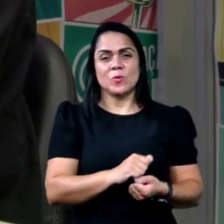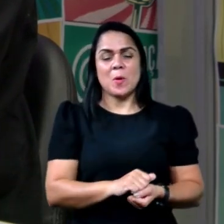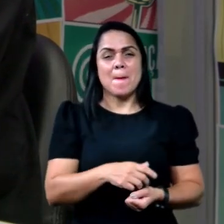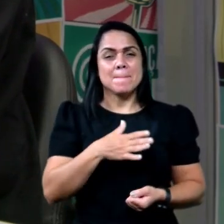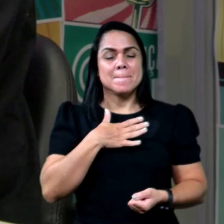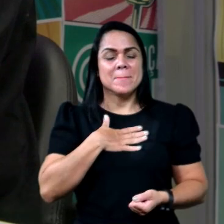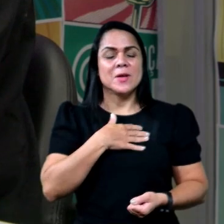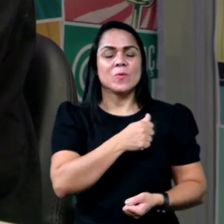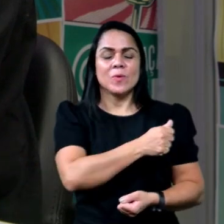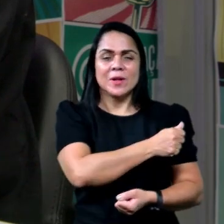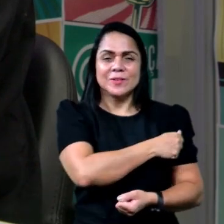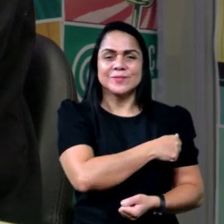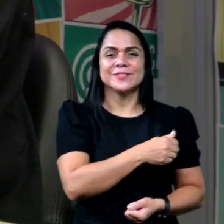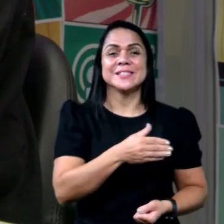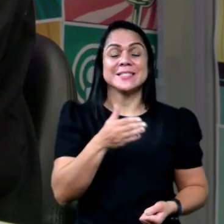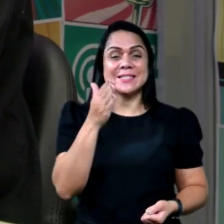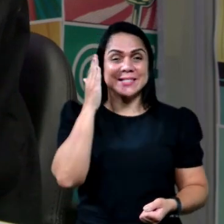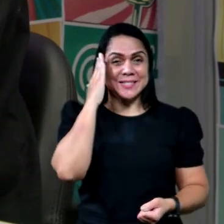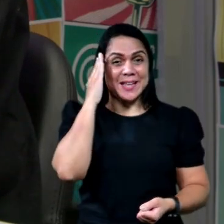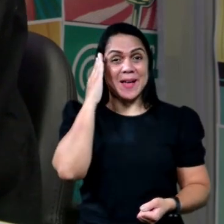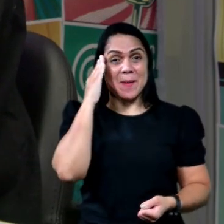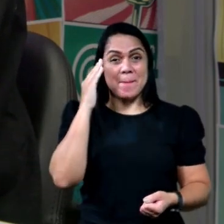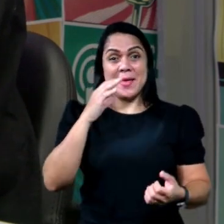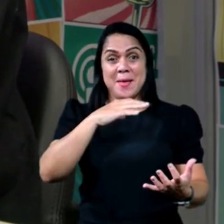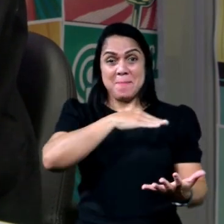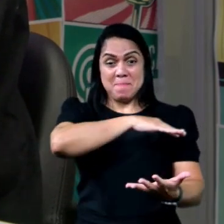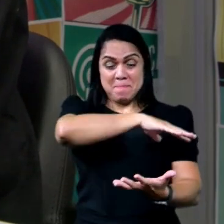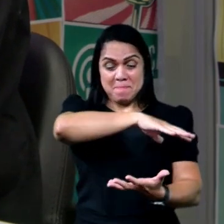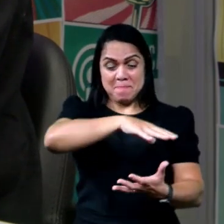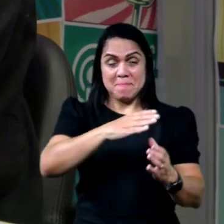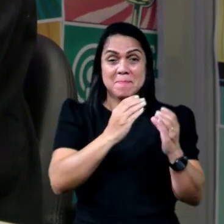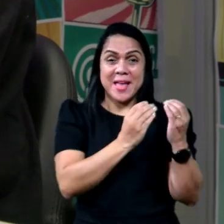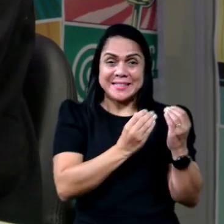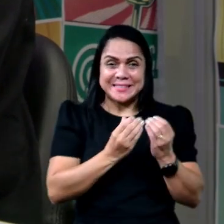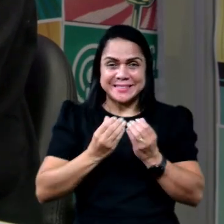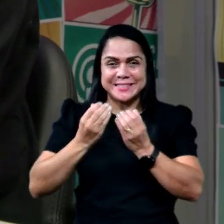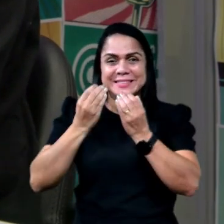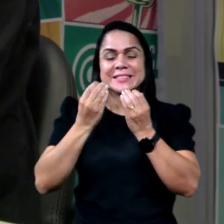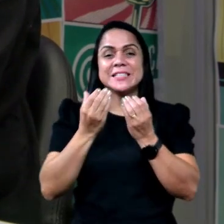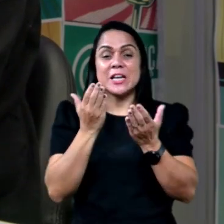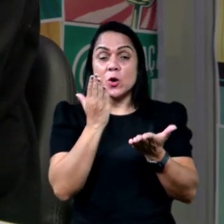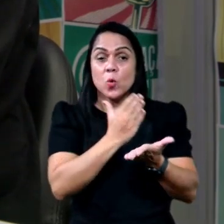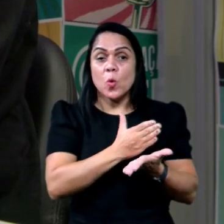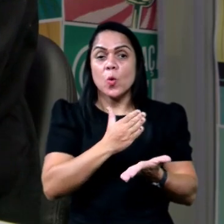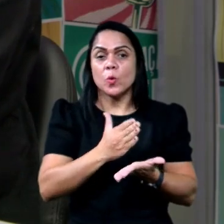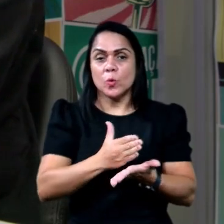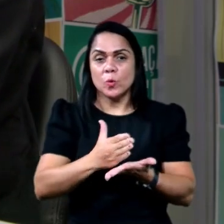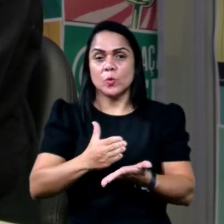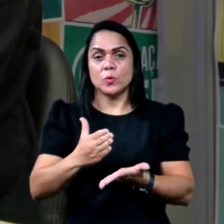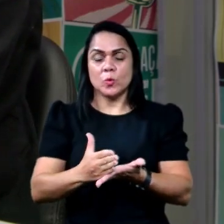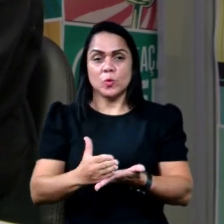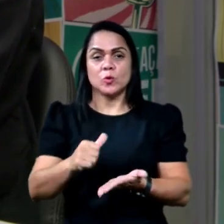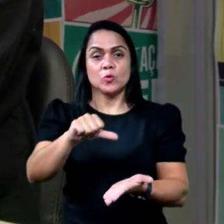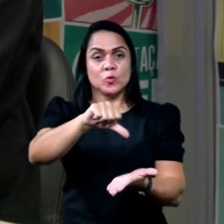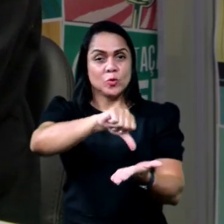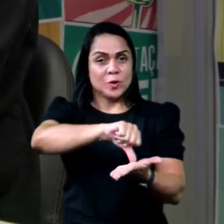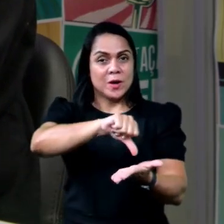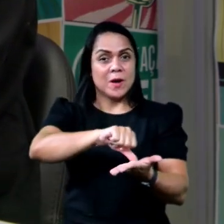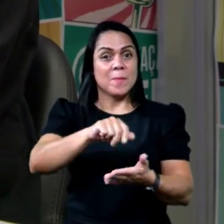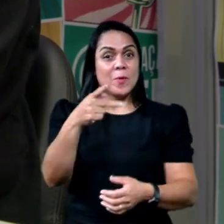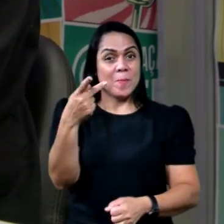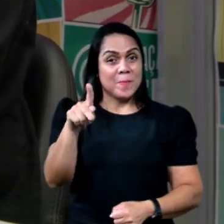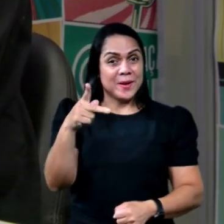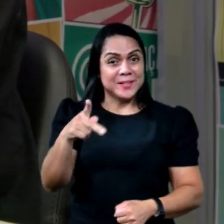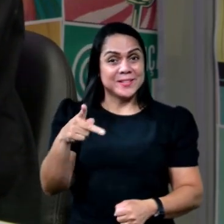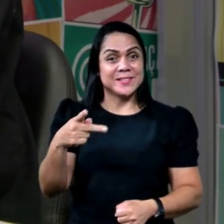Merendas sabe quantas melancias a gente cortou. A gente fez uma parceria com o Campus Planaltina e, do nada, apareceram